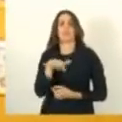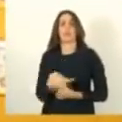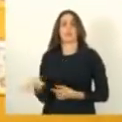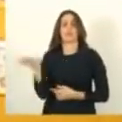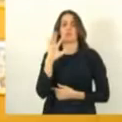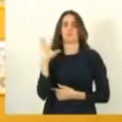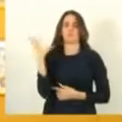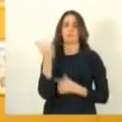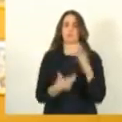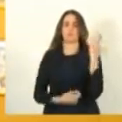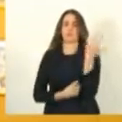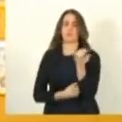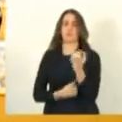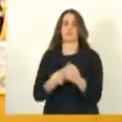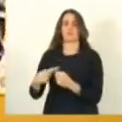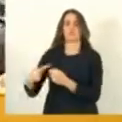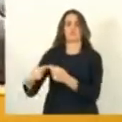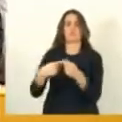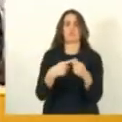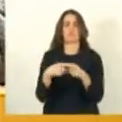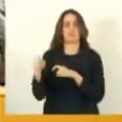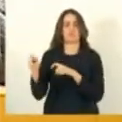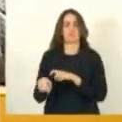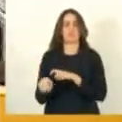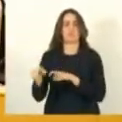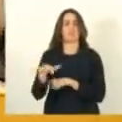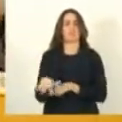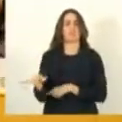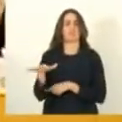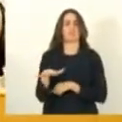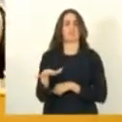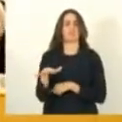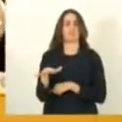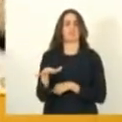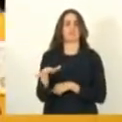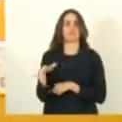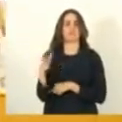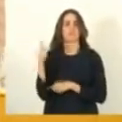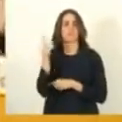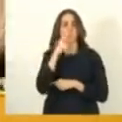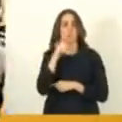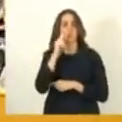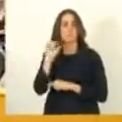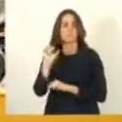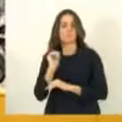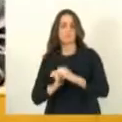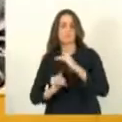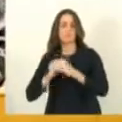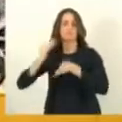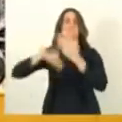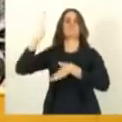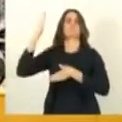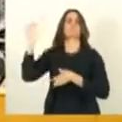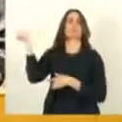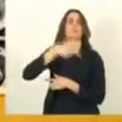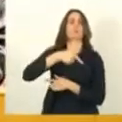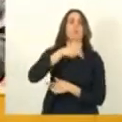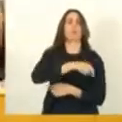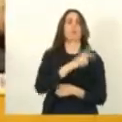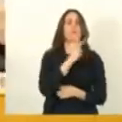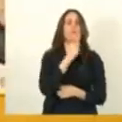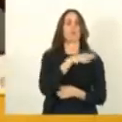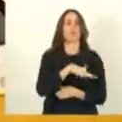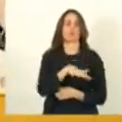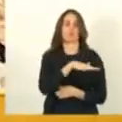Ambiente, os municípios do interior estão à frente dos municípios da Grande Vitória.